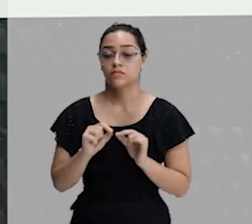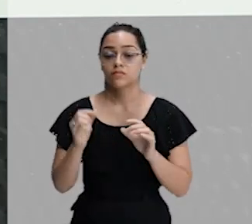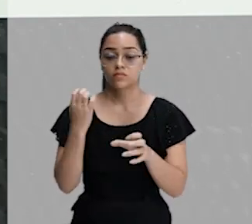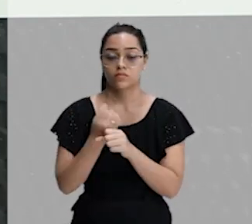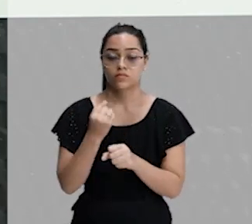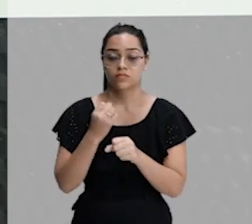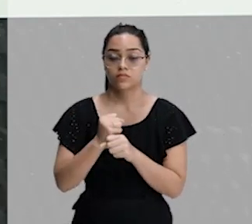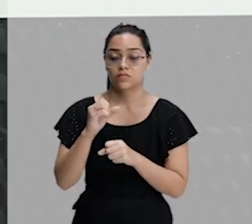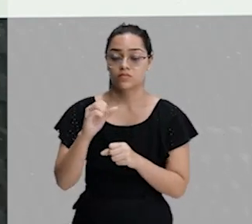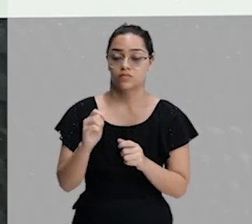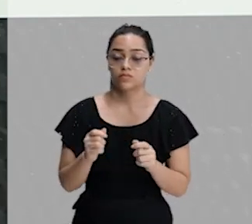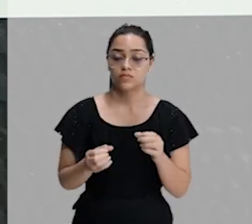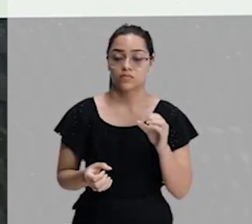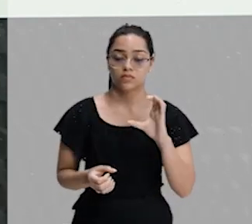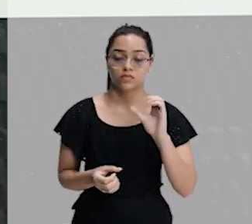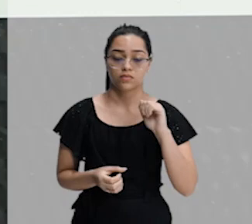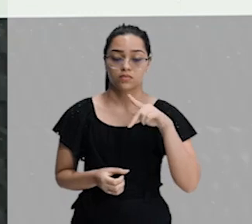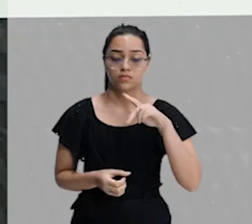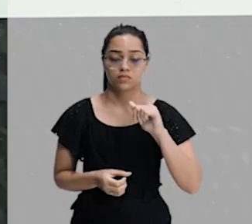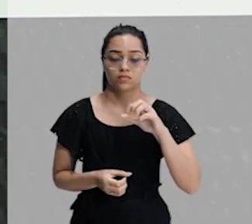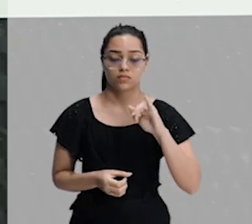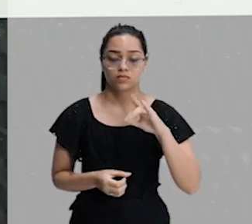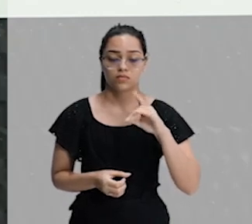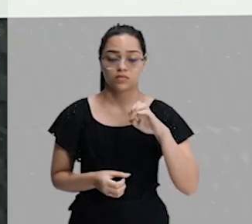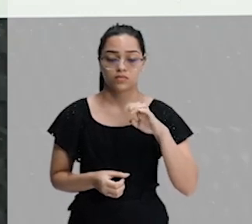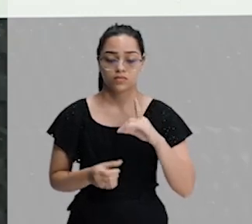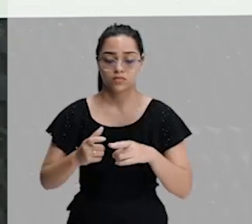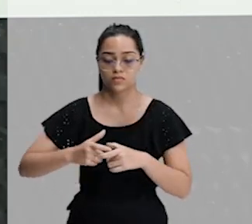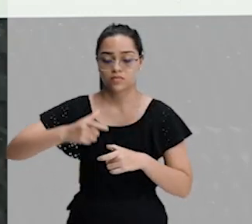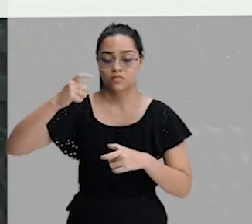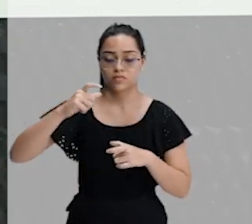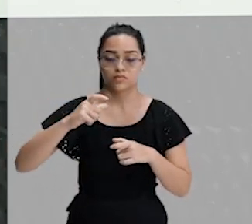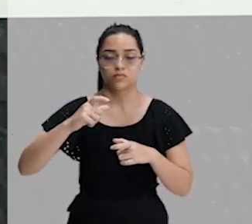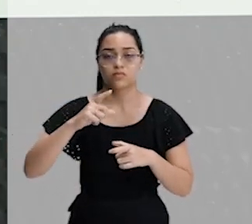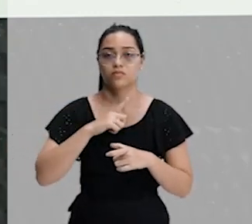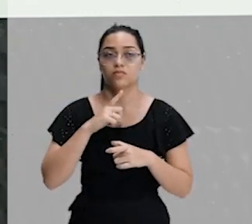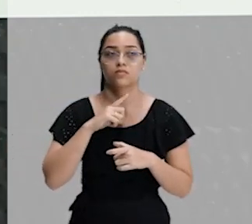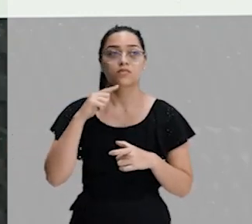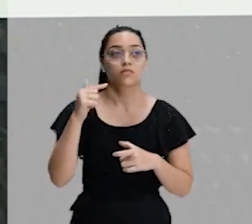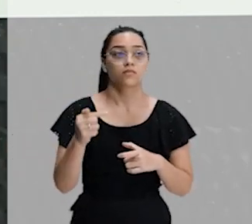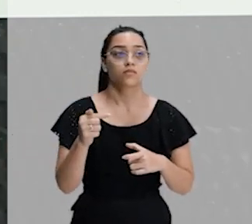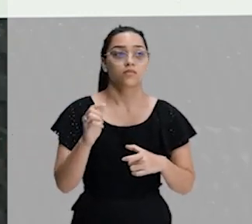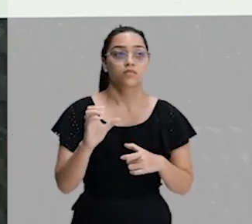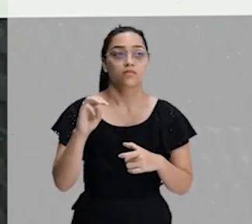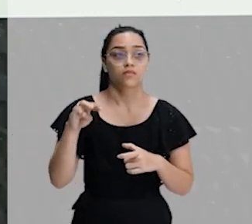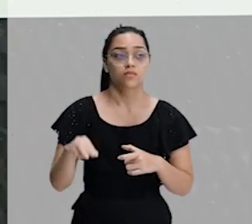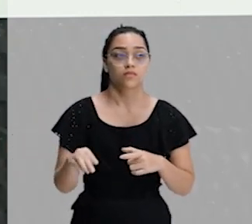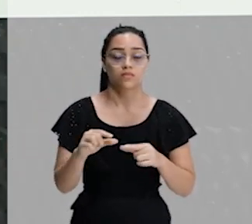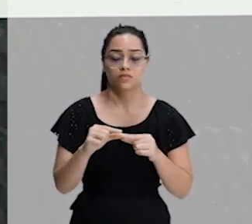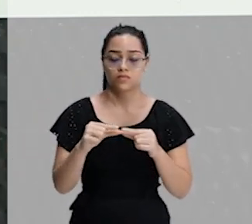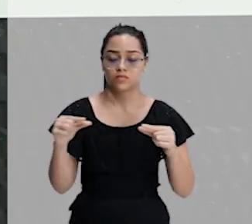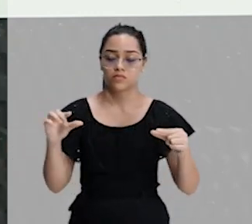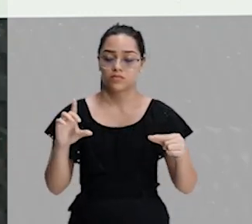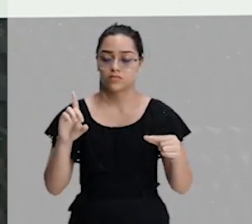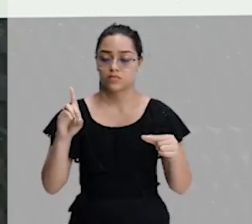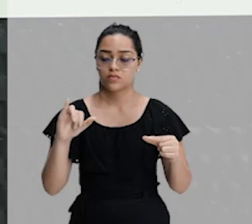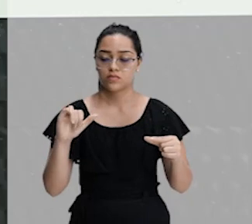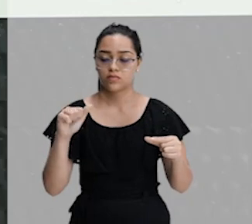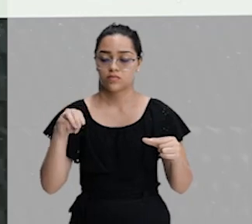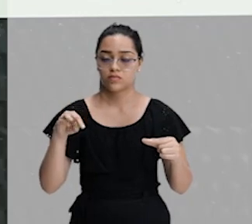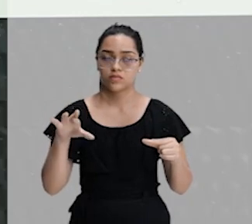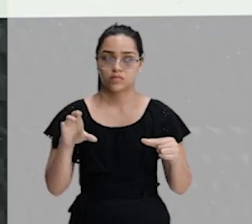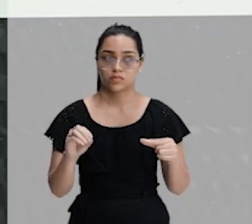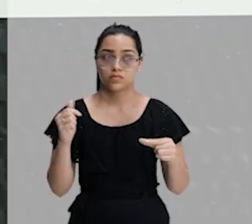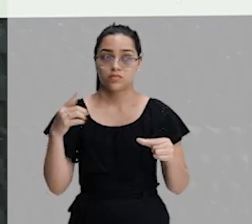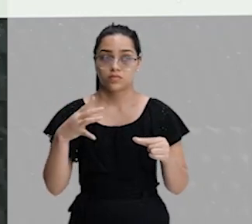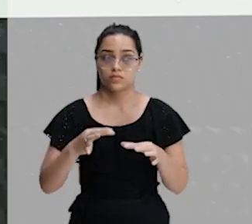calcule a capacidade de uma lata cilíndrica que tem 7 centímetros de diâmetro e 14 centímetros de